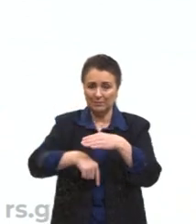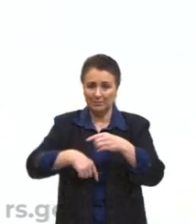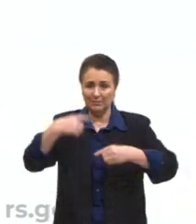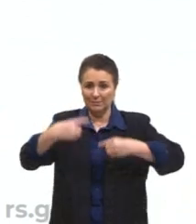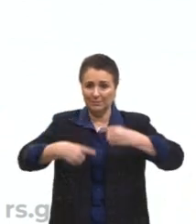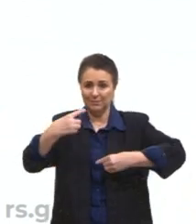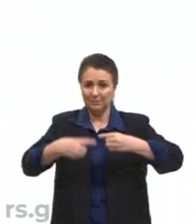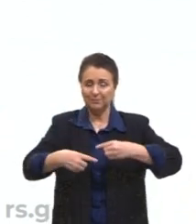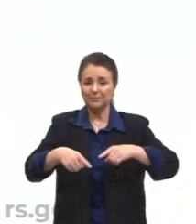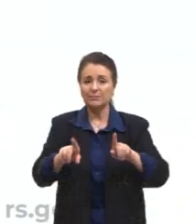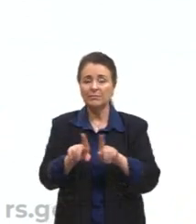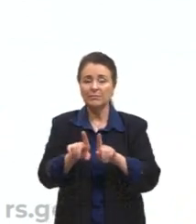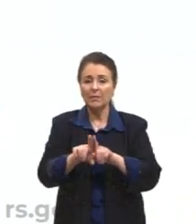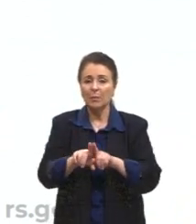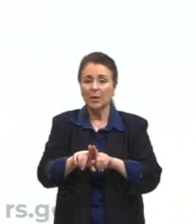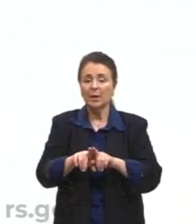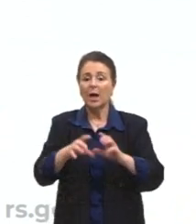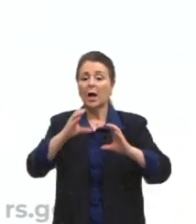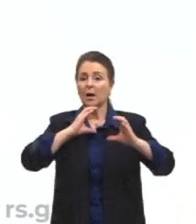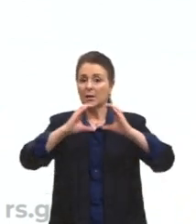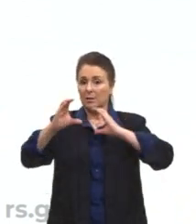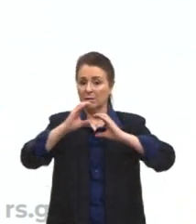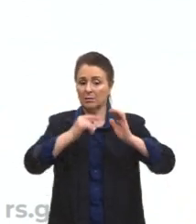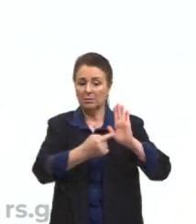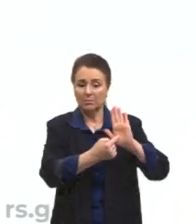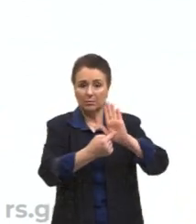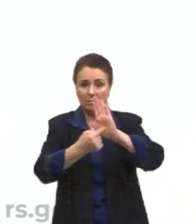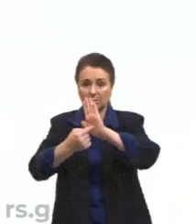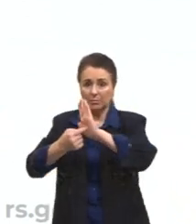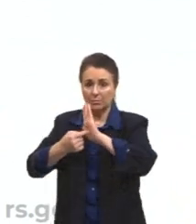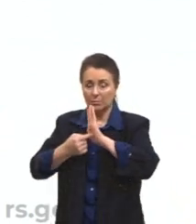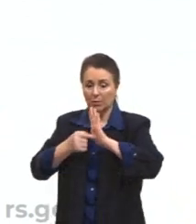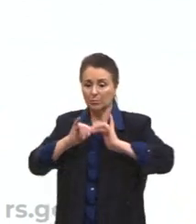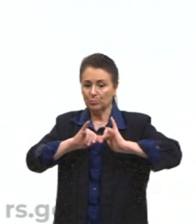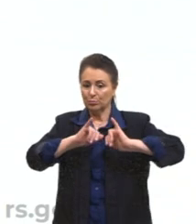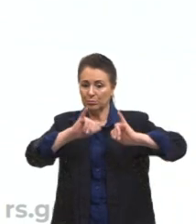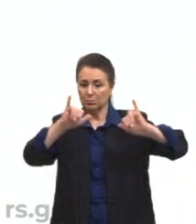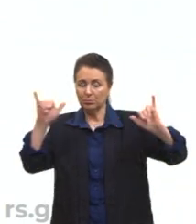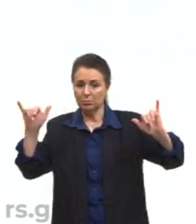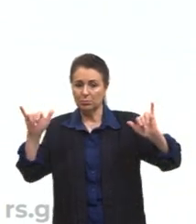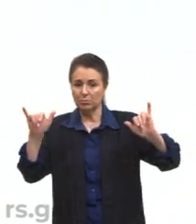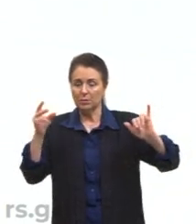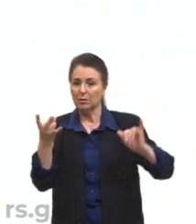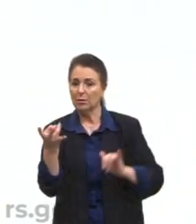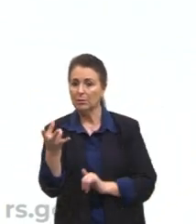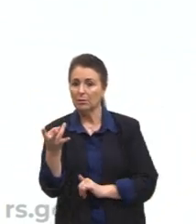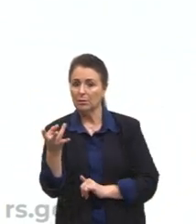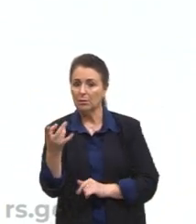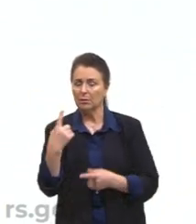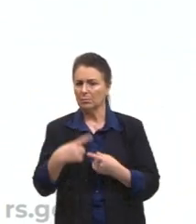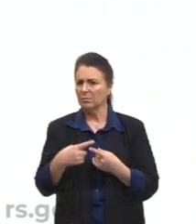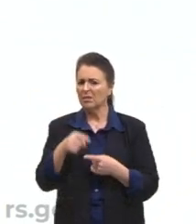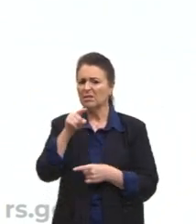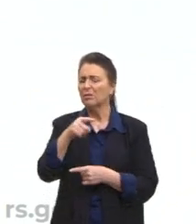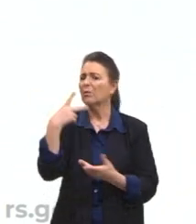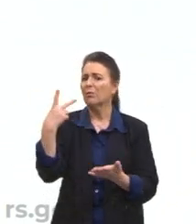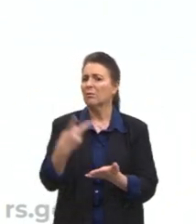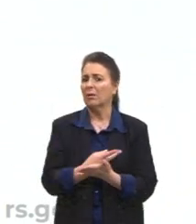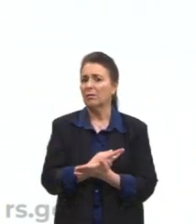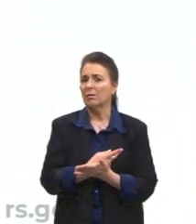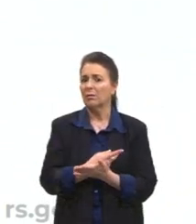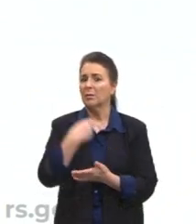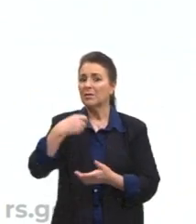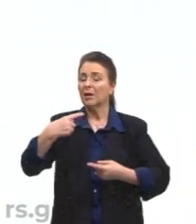muitas vezes os meios de comunicação retratam a questão da droga Mas por que isso acontece né preciso